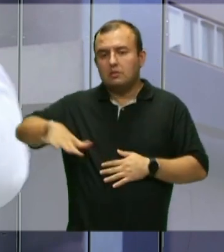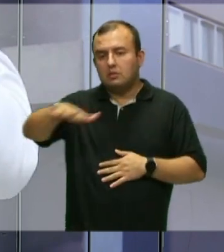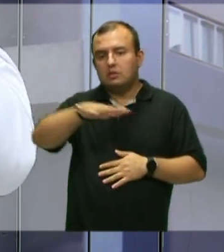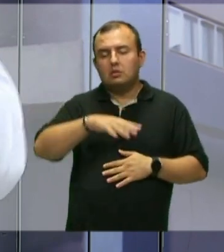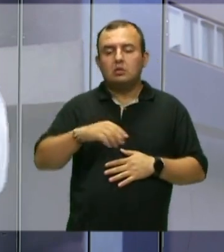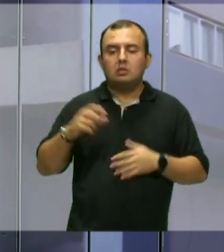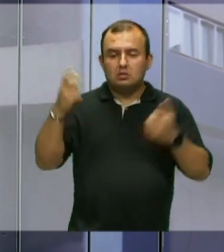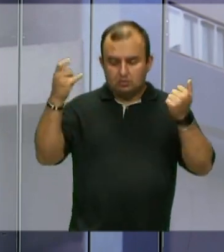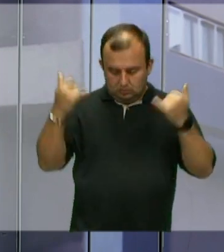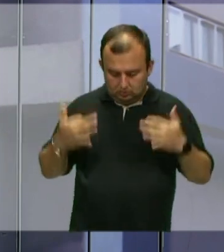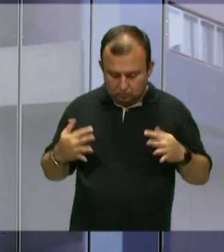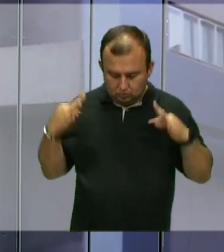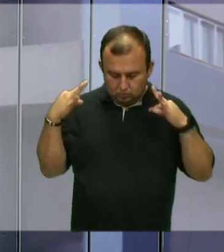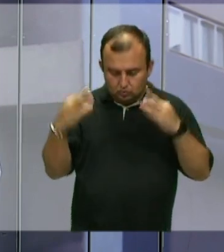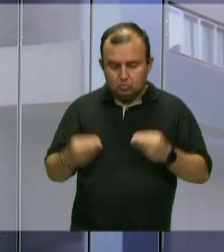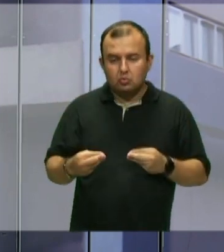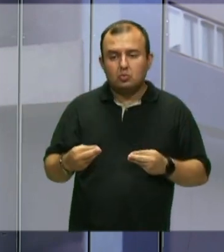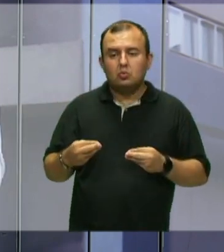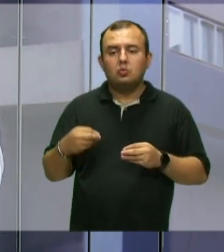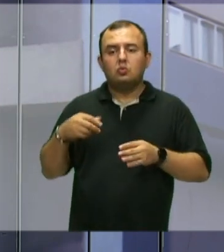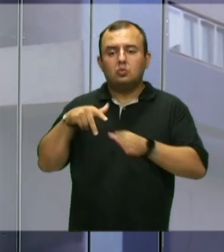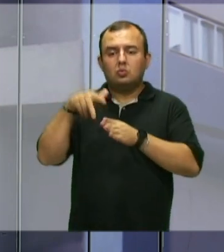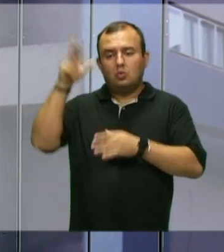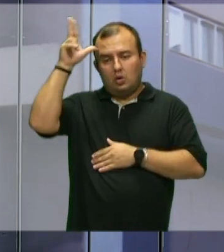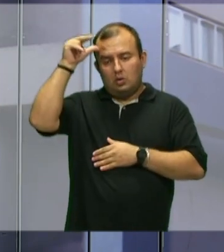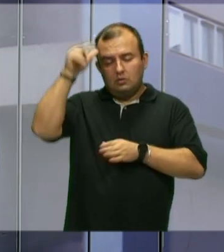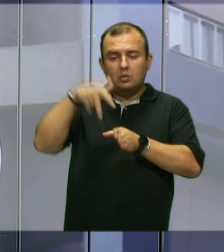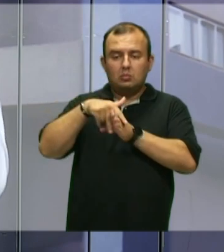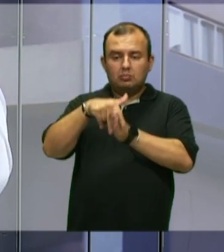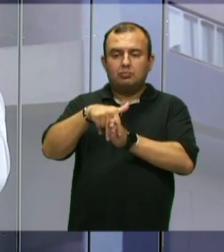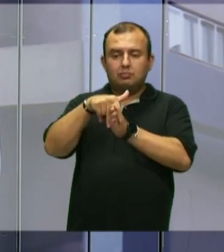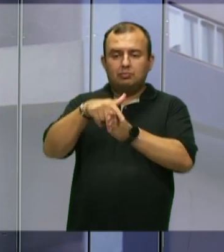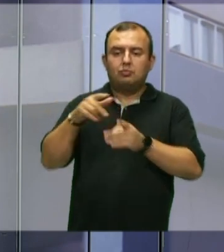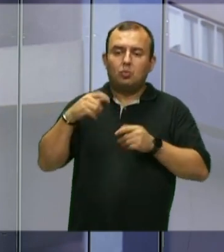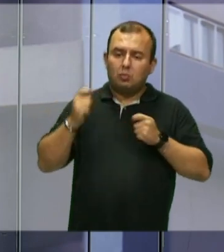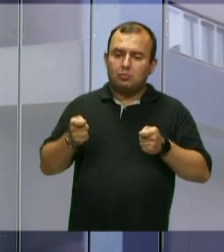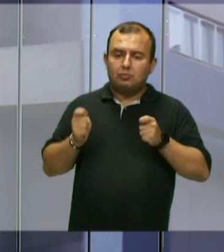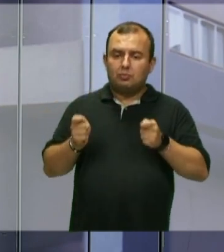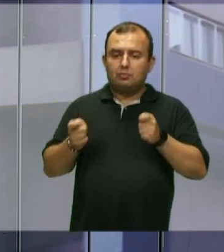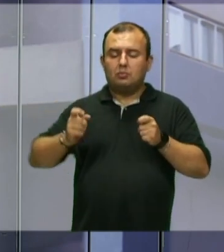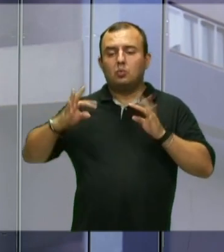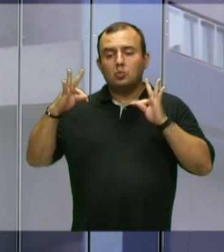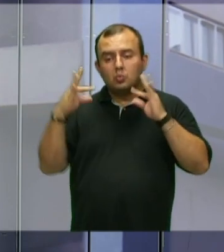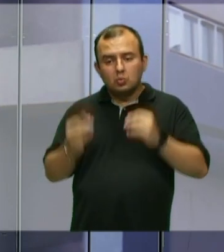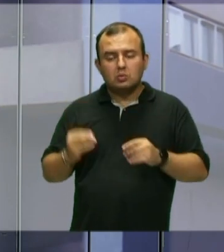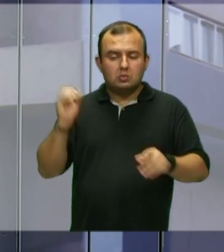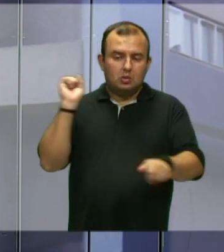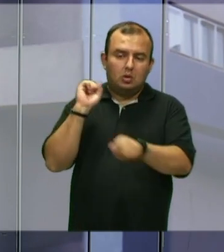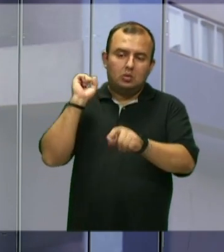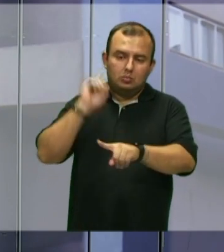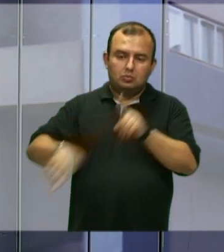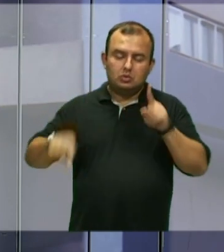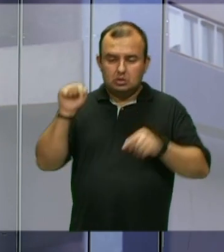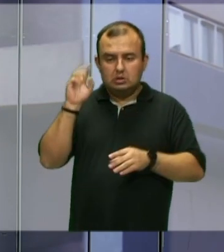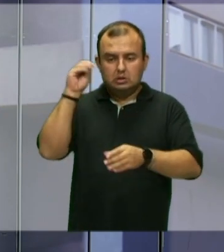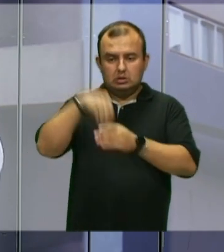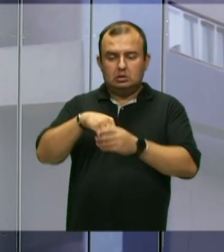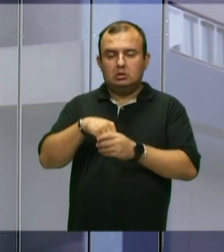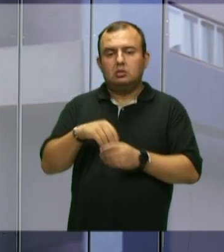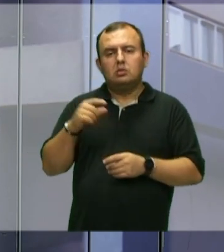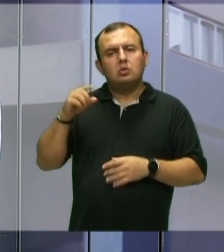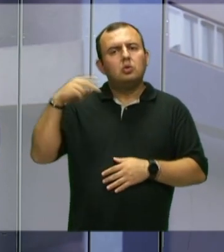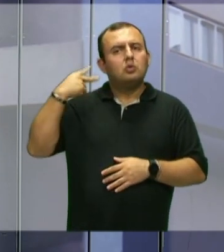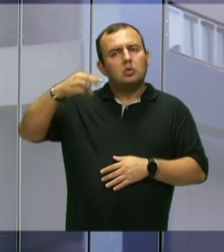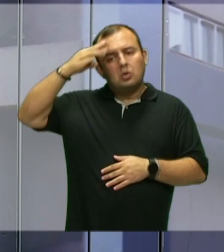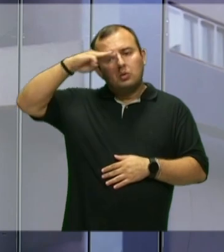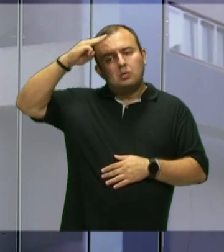estava tratando de toda a tração animal, impedindo de transitar dentro do município de Itajaí. E o vereador Mamão, lá no passado,